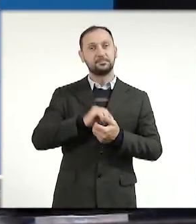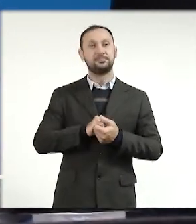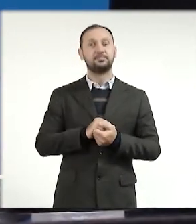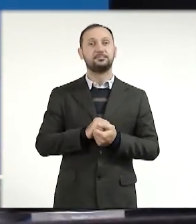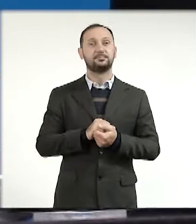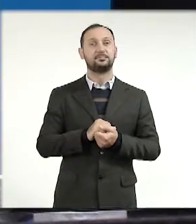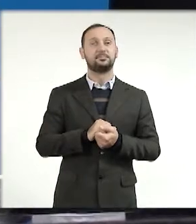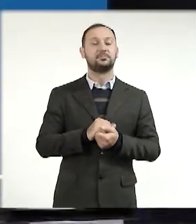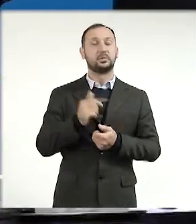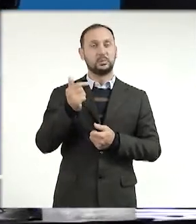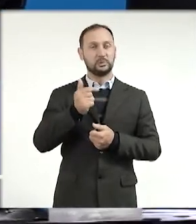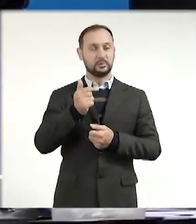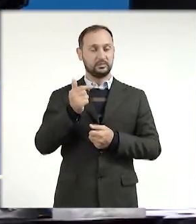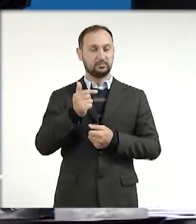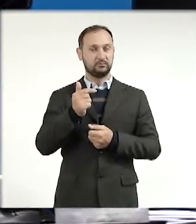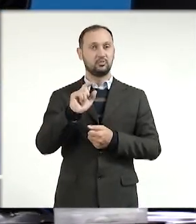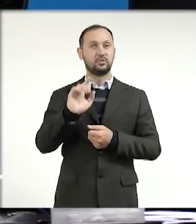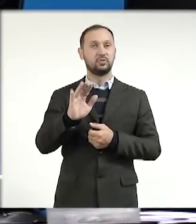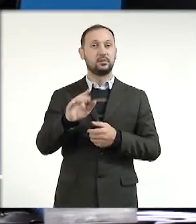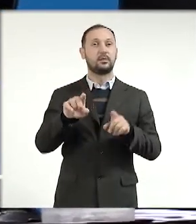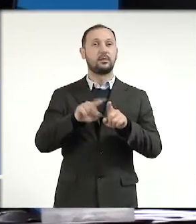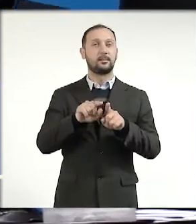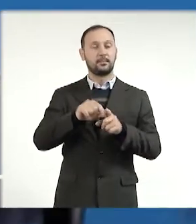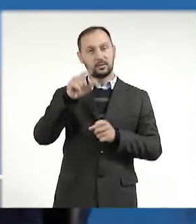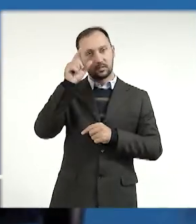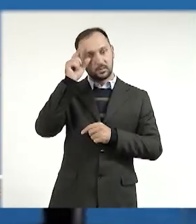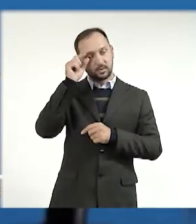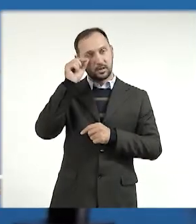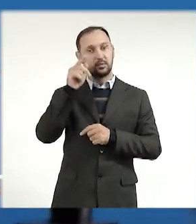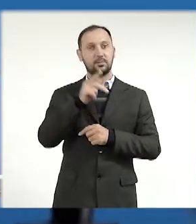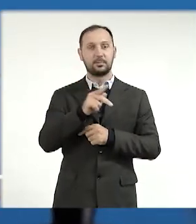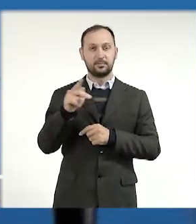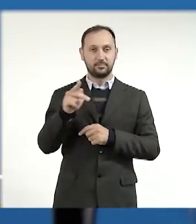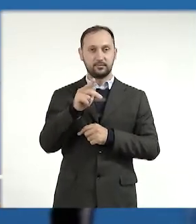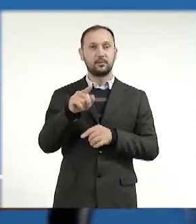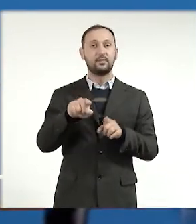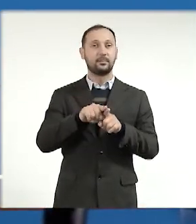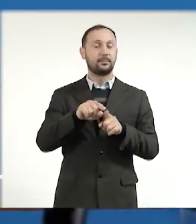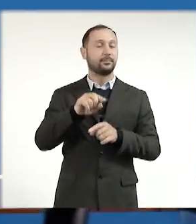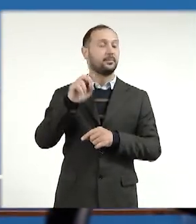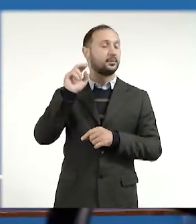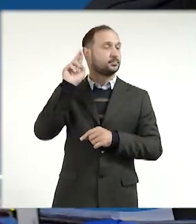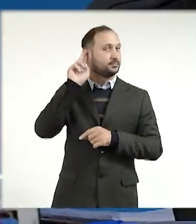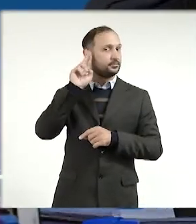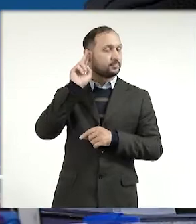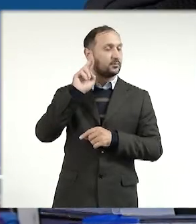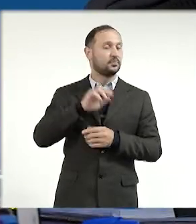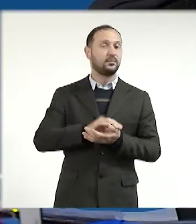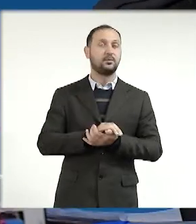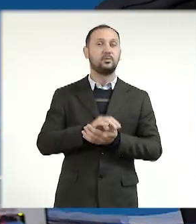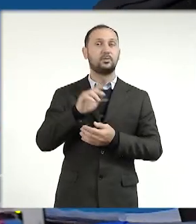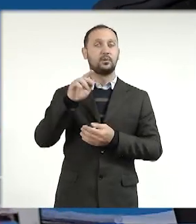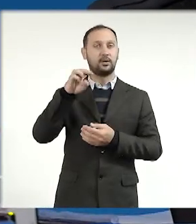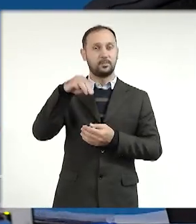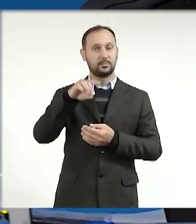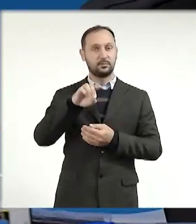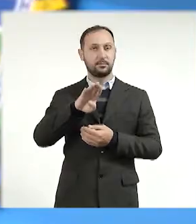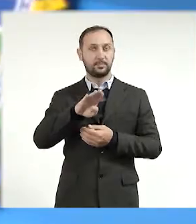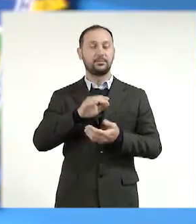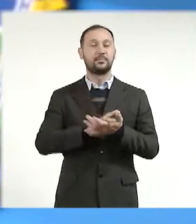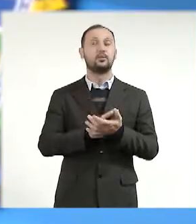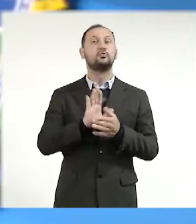Herculano Borges, do Solidariedade, e segundo secretário, Gerson Claro, do PP, e Eduardo Rocha, do